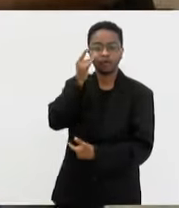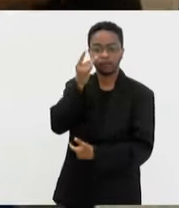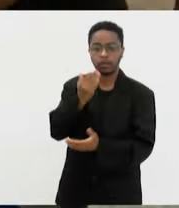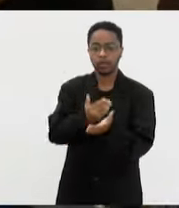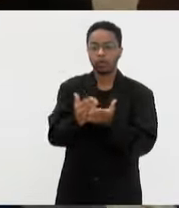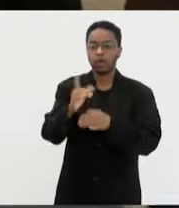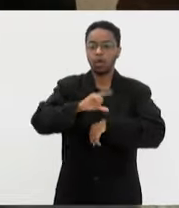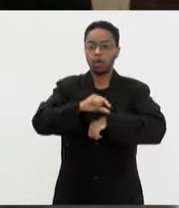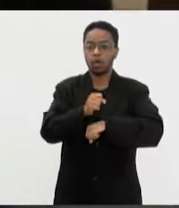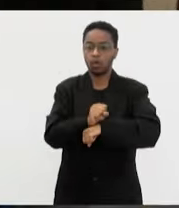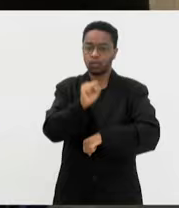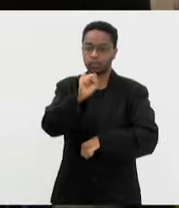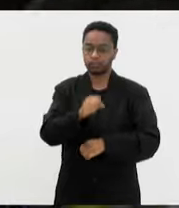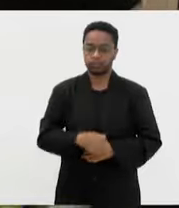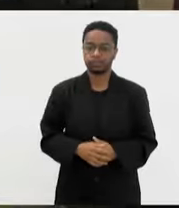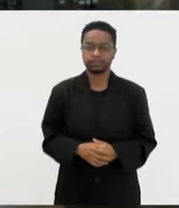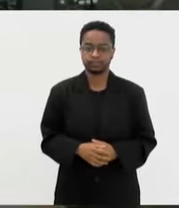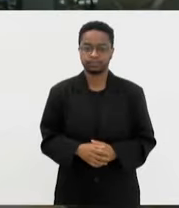partir das 8 da manhã.